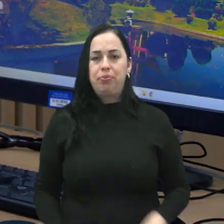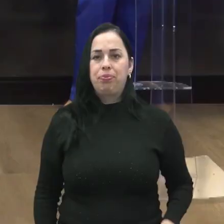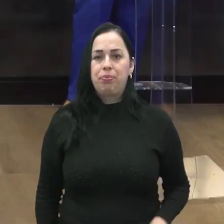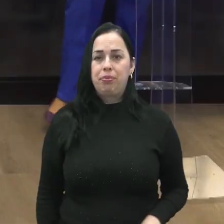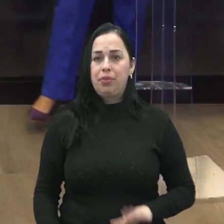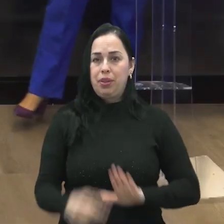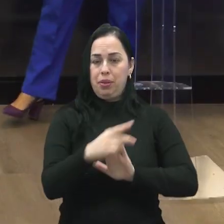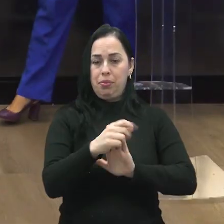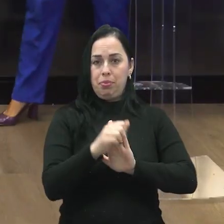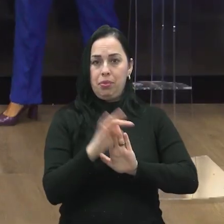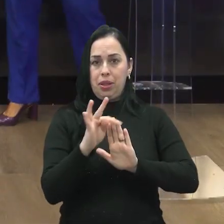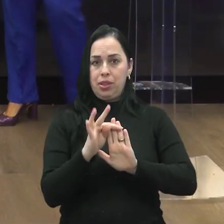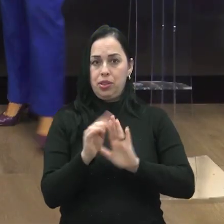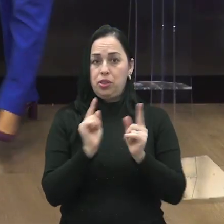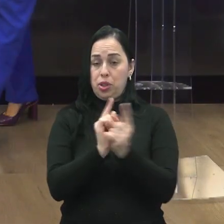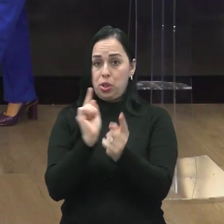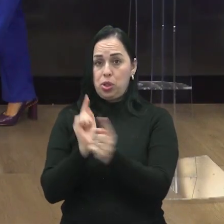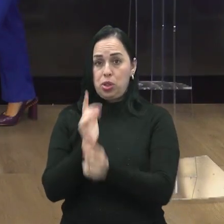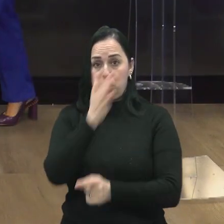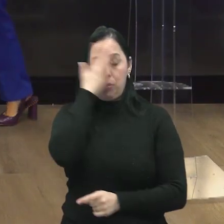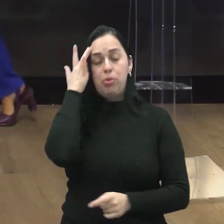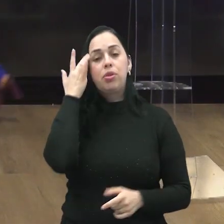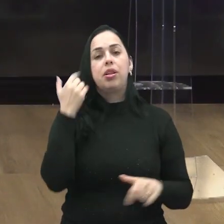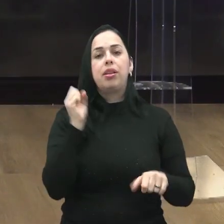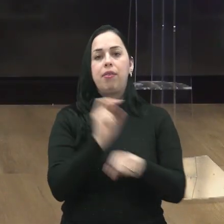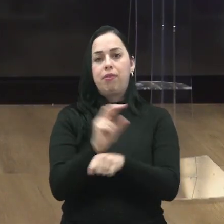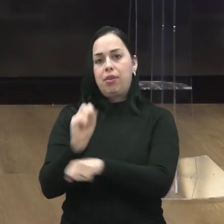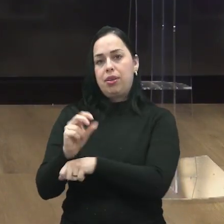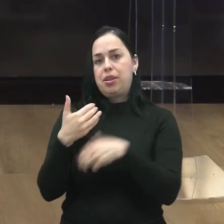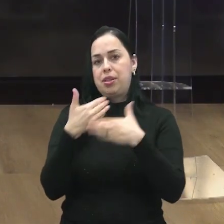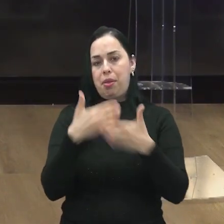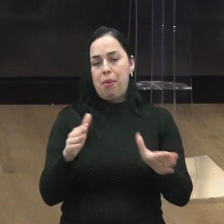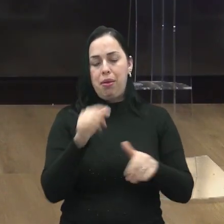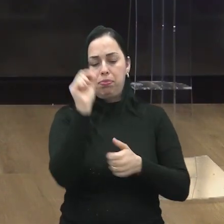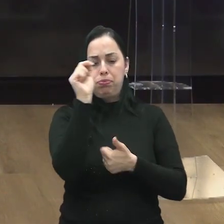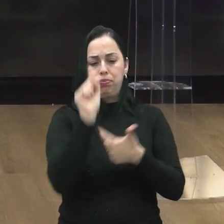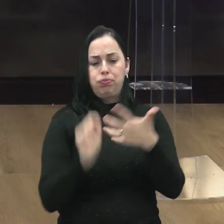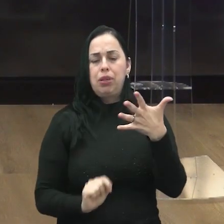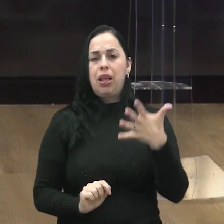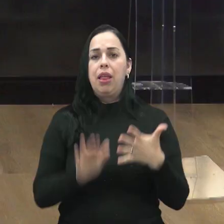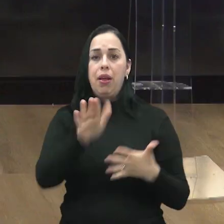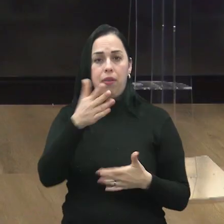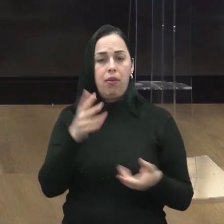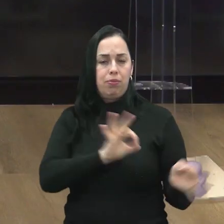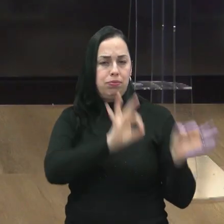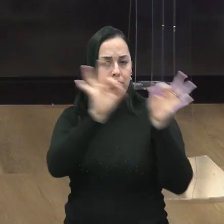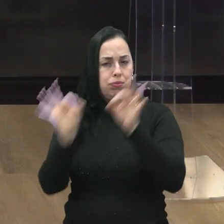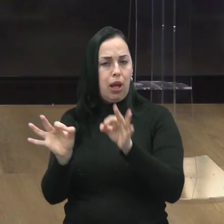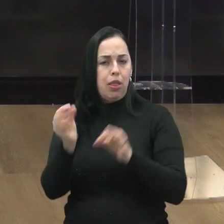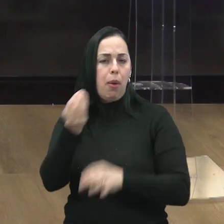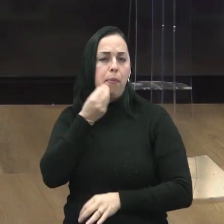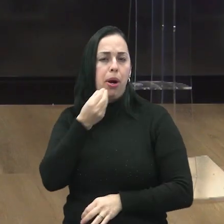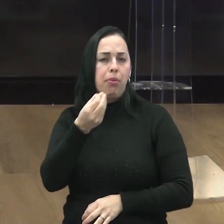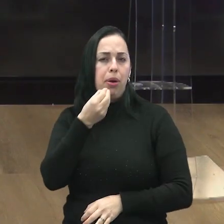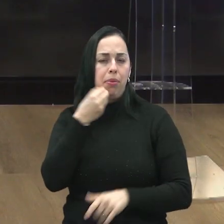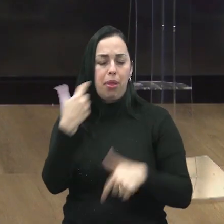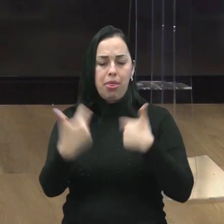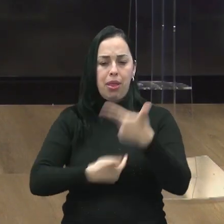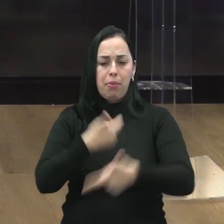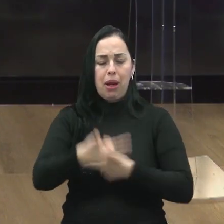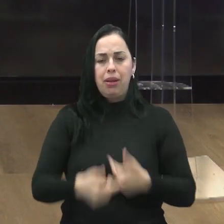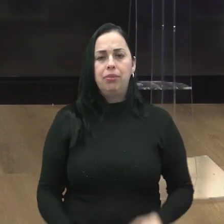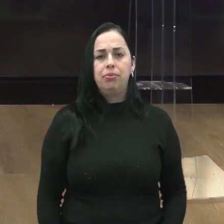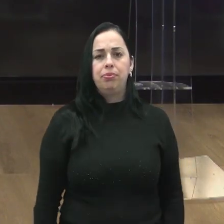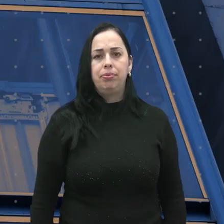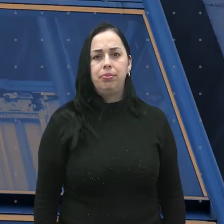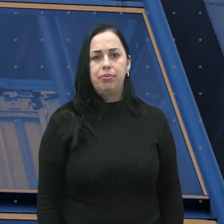digital. O PAT, Posto de Atendimento ao Trabalhador, tem vagas abertas em diversas áreas. Vamos ver as oportunidades na agenda